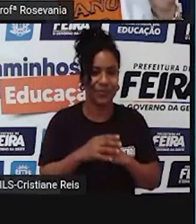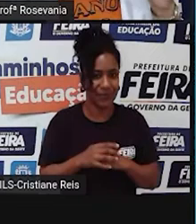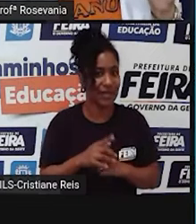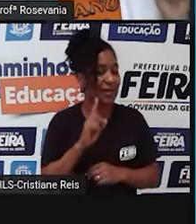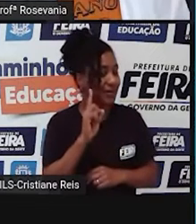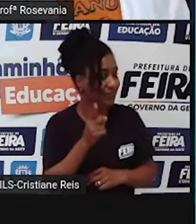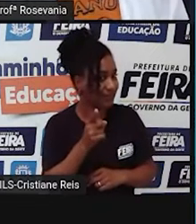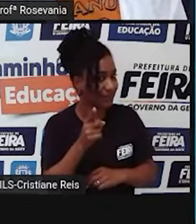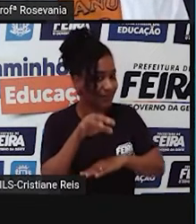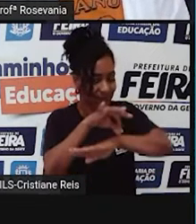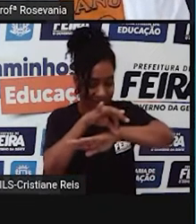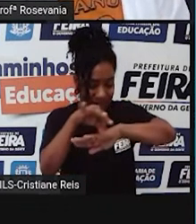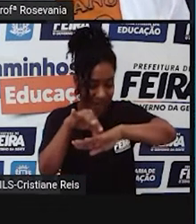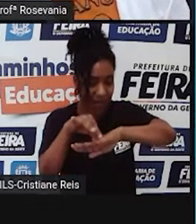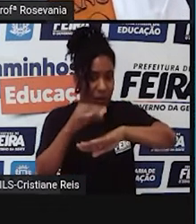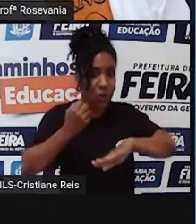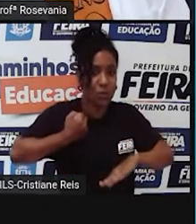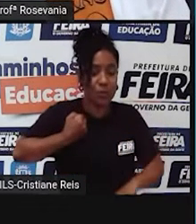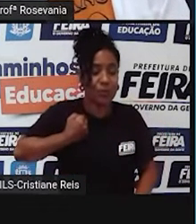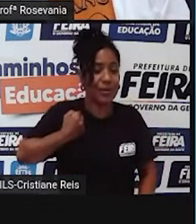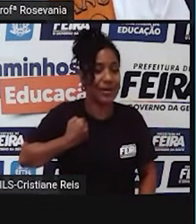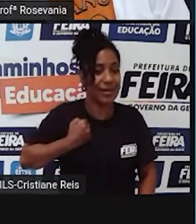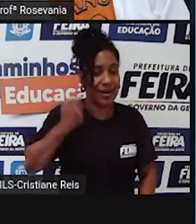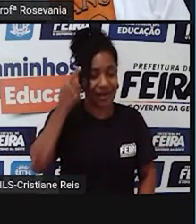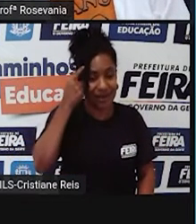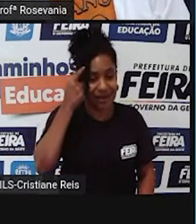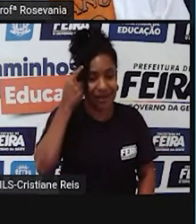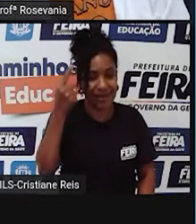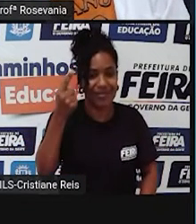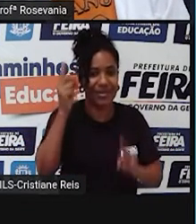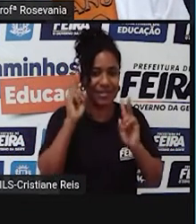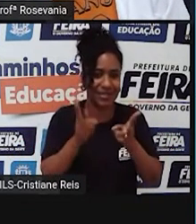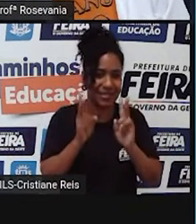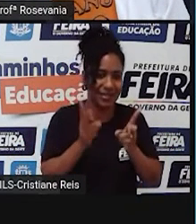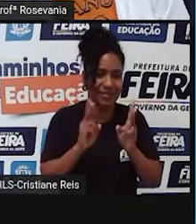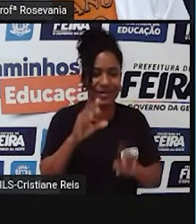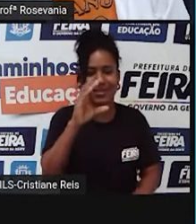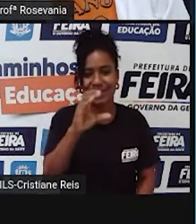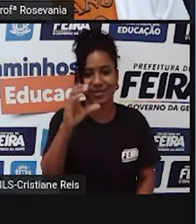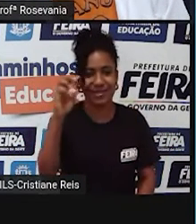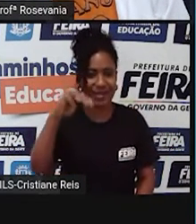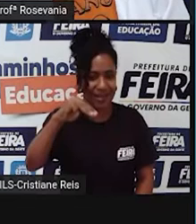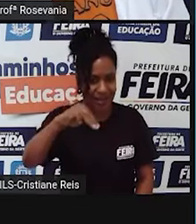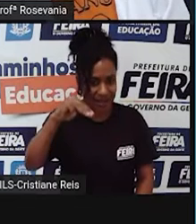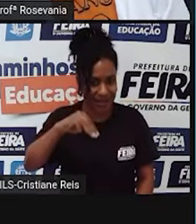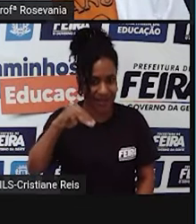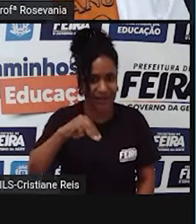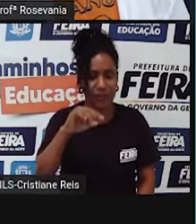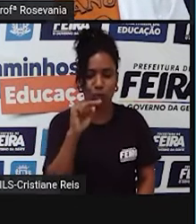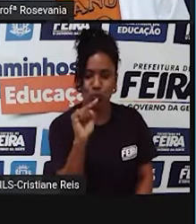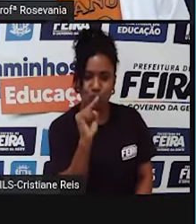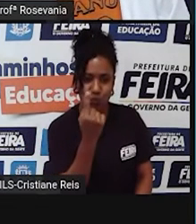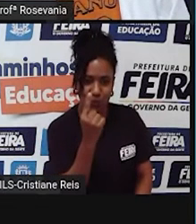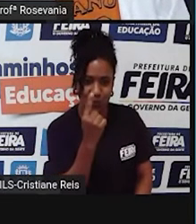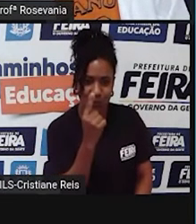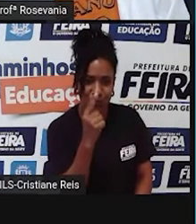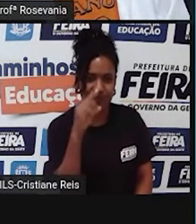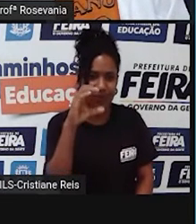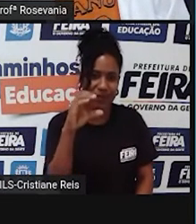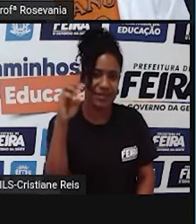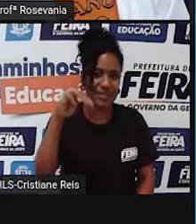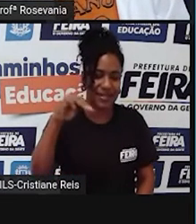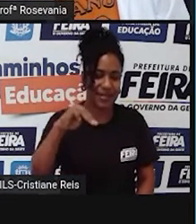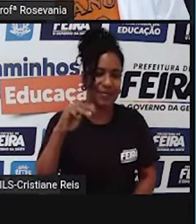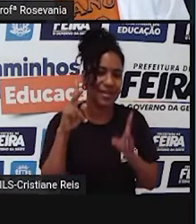até esquecendo, a escala numérica, ela é sempre centímetro, é 1 centímetro, né? Eu botei aqui,